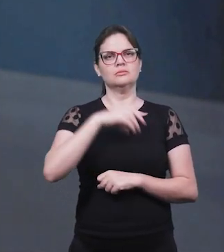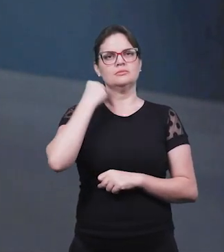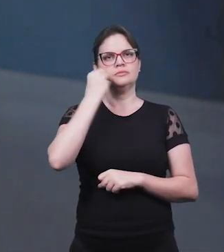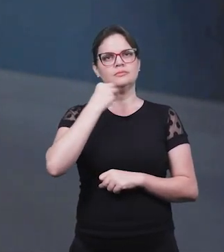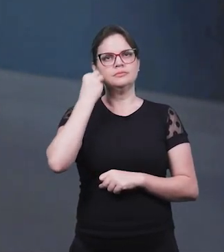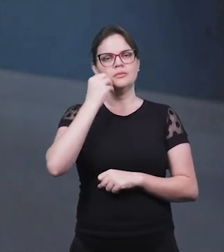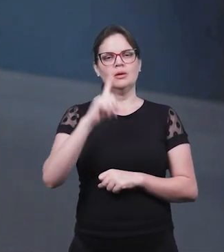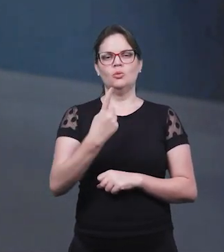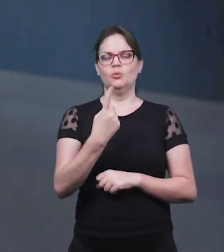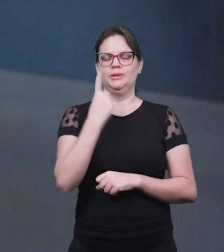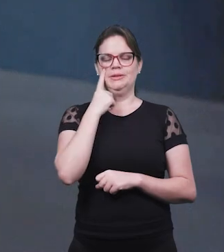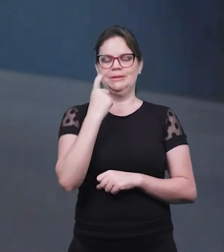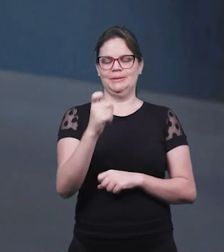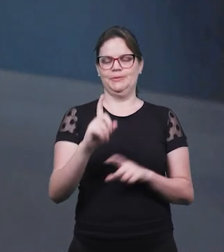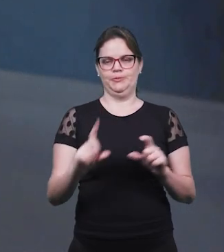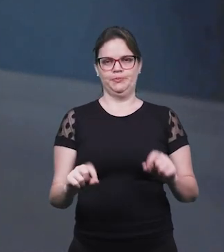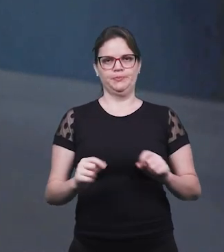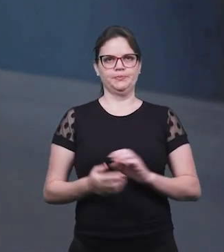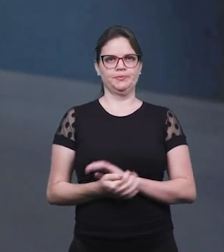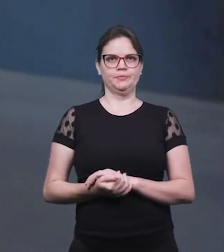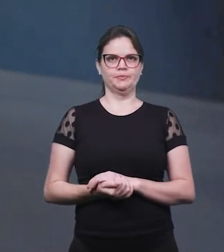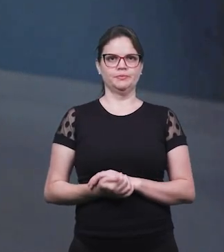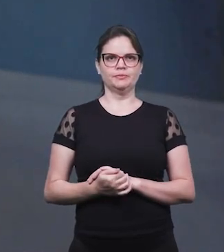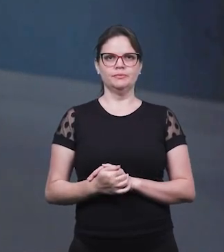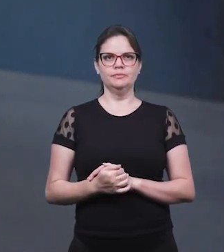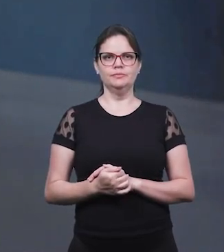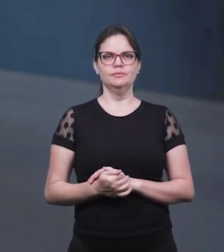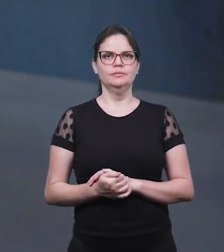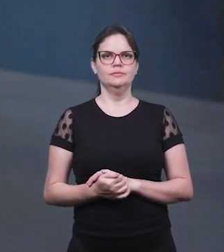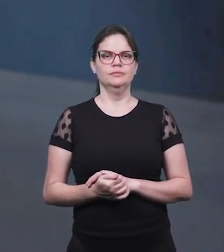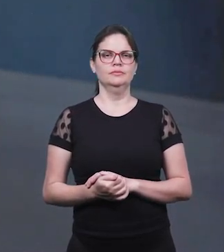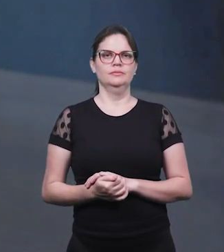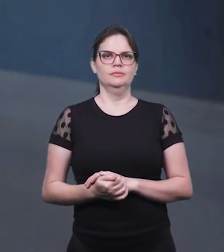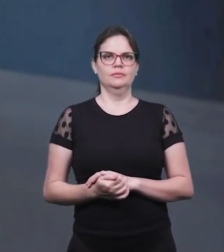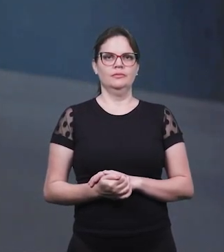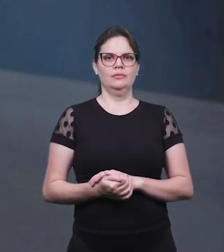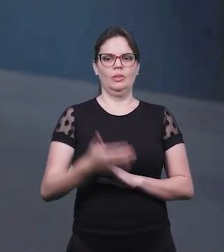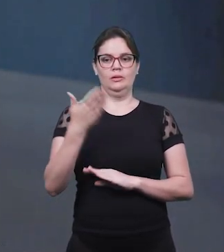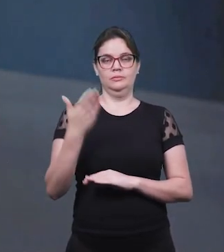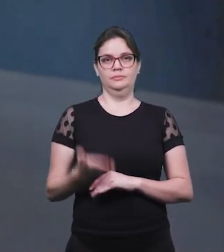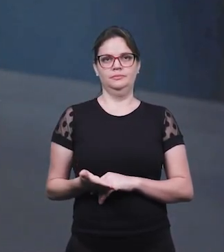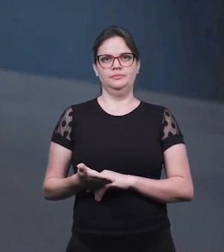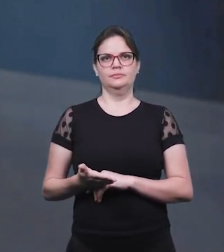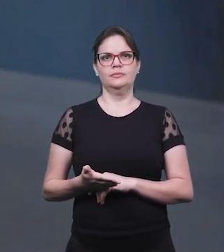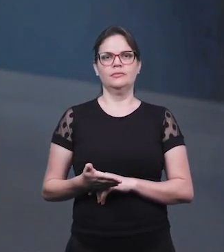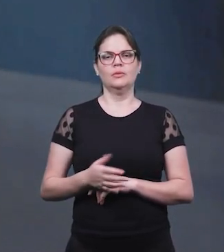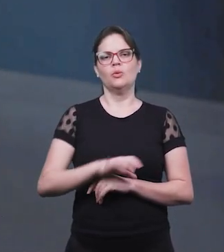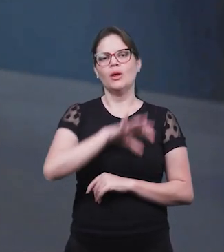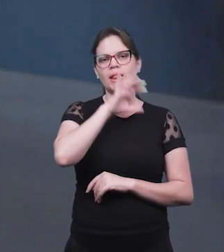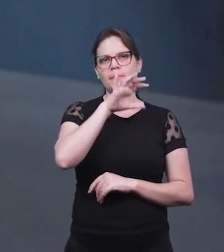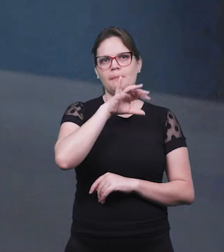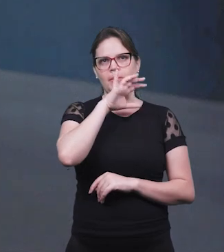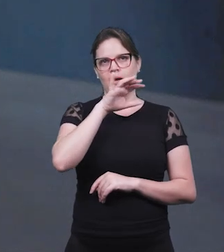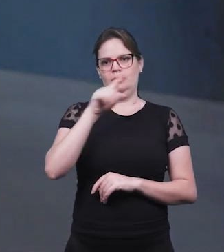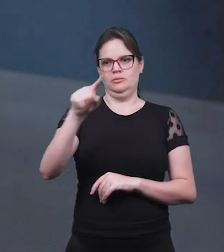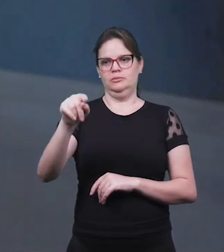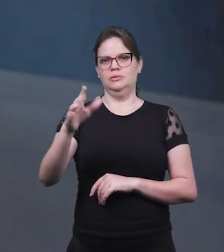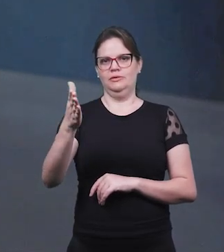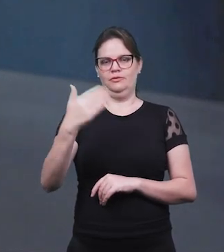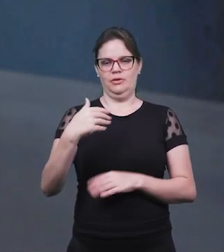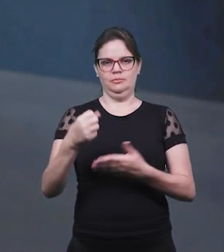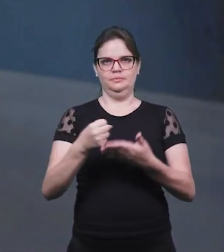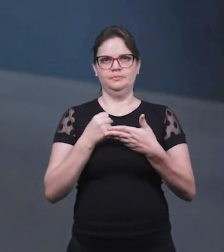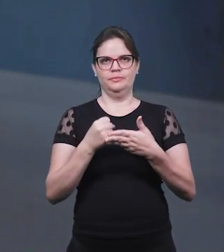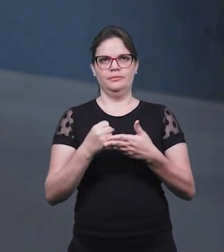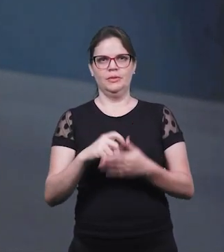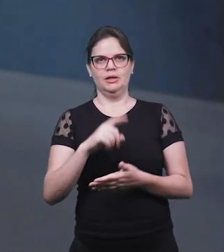uma muito interessante bem rapidinho, de um paciente que eu atendi ele e ele tinha uma